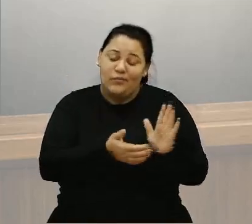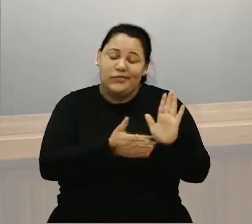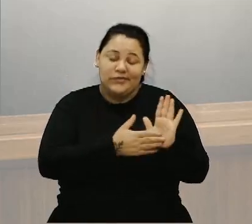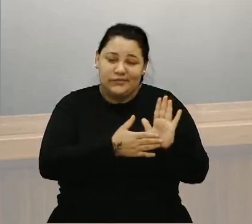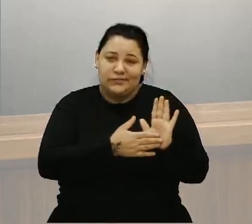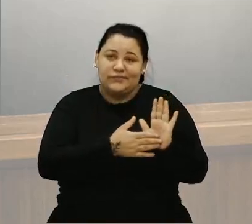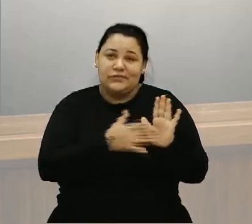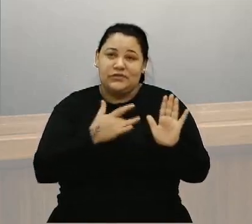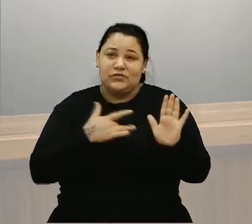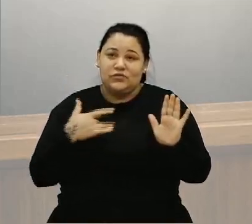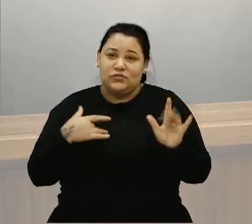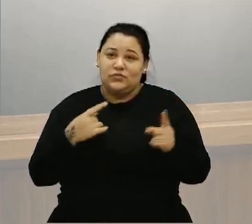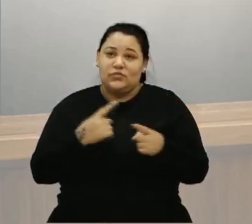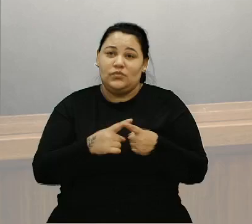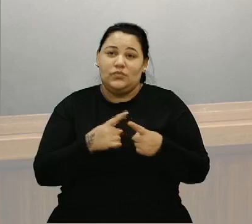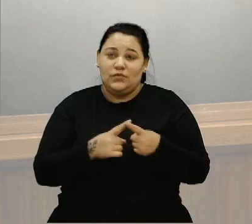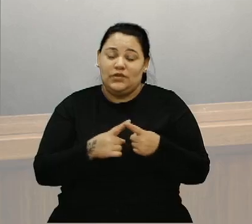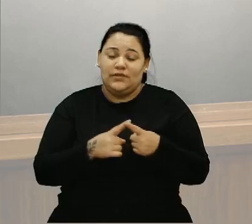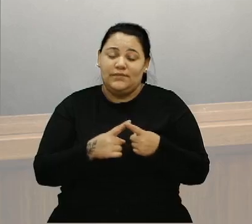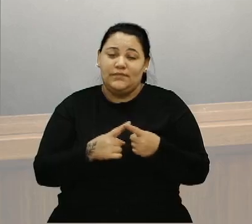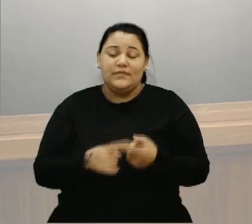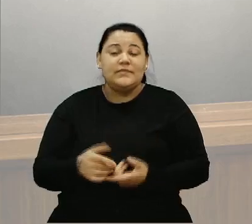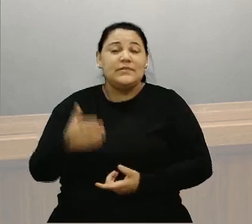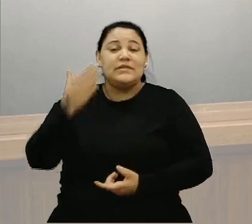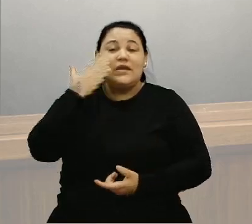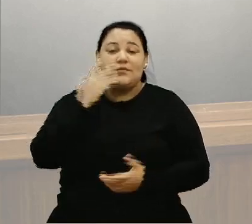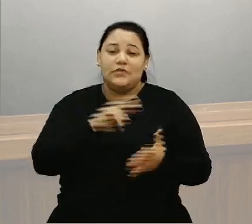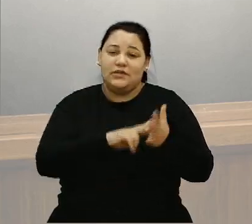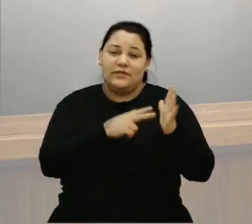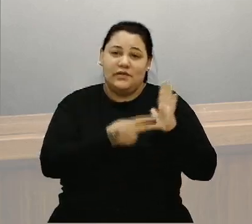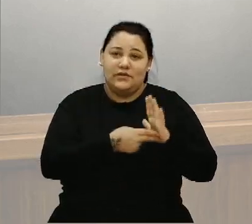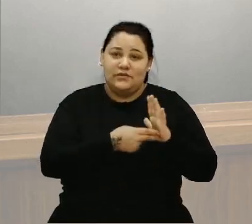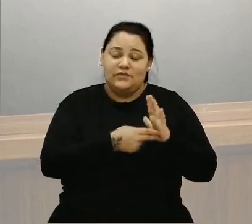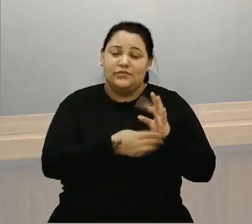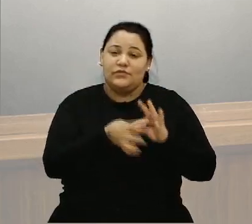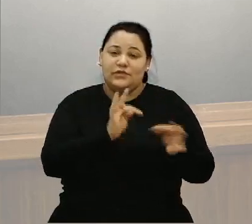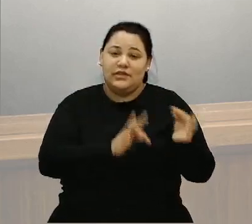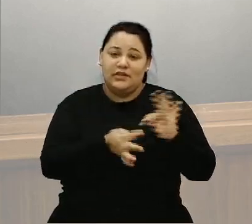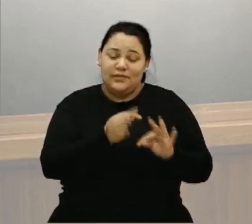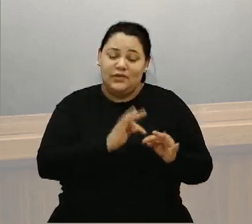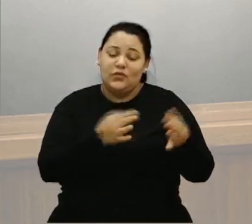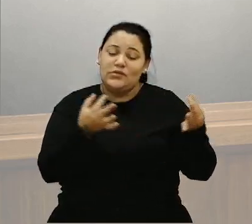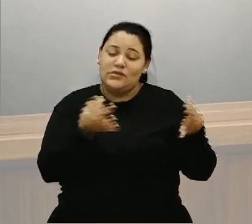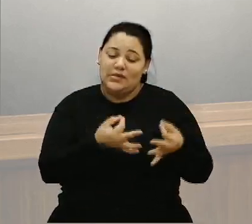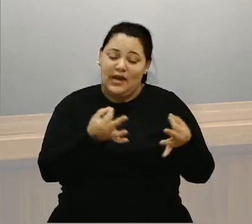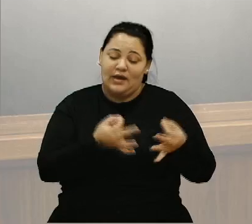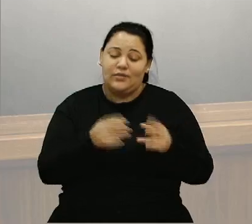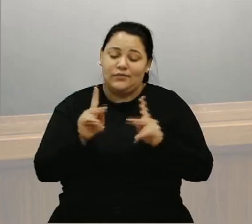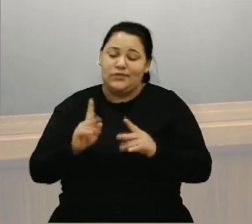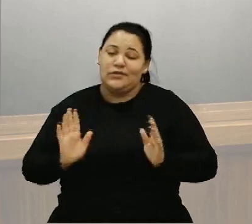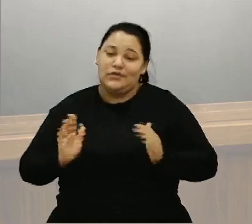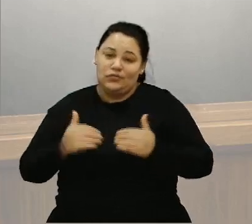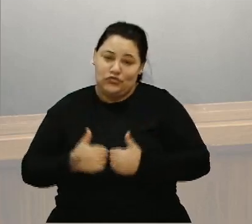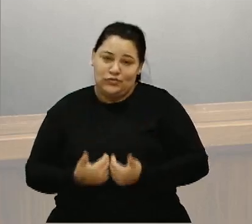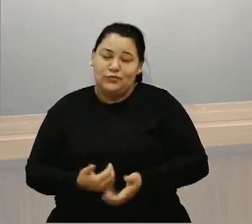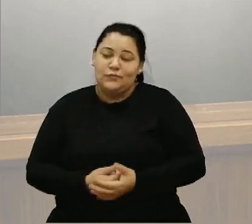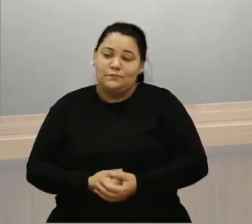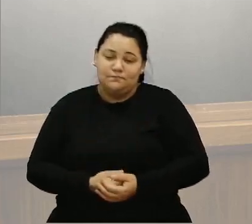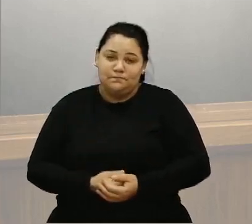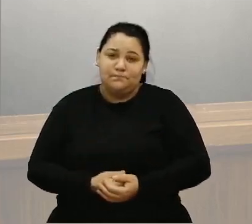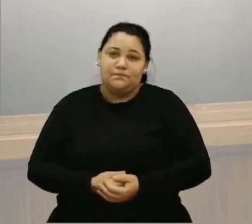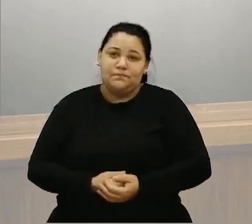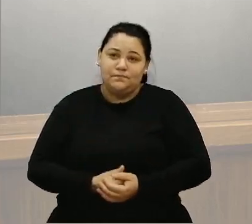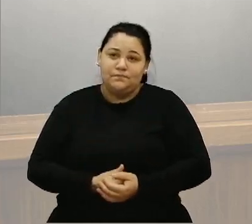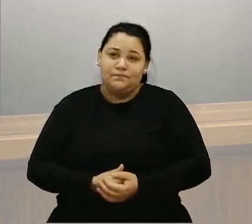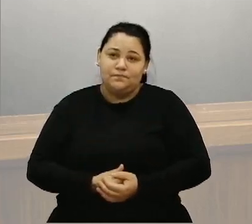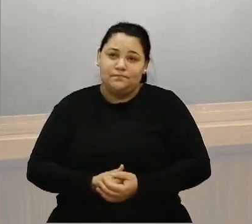em função de saber o que significa um tratamento para o autismo, né? E a outra